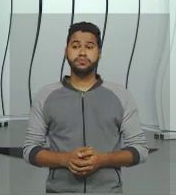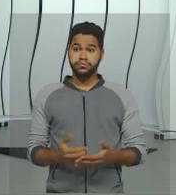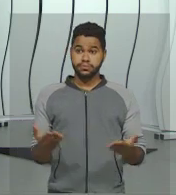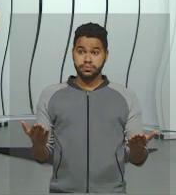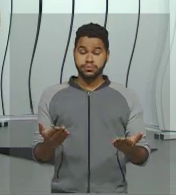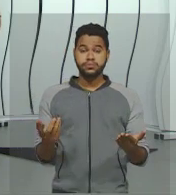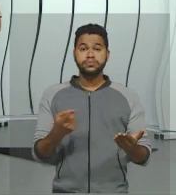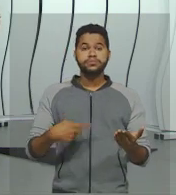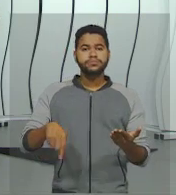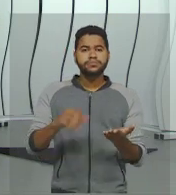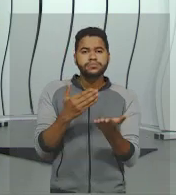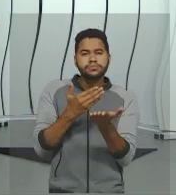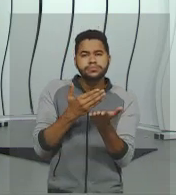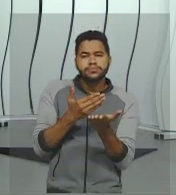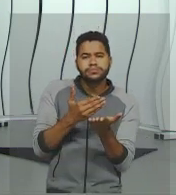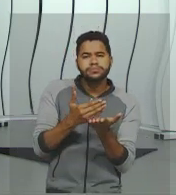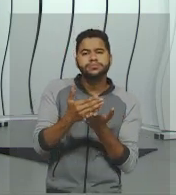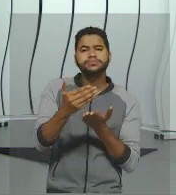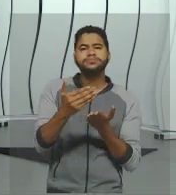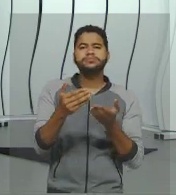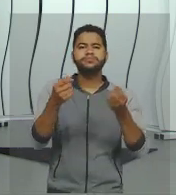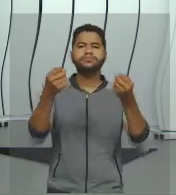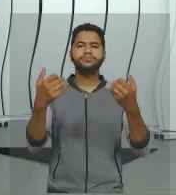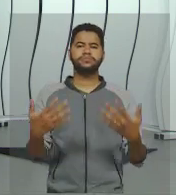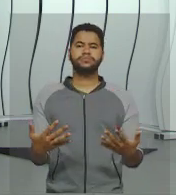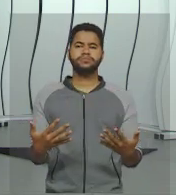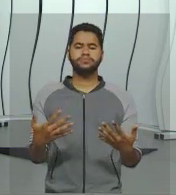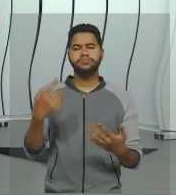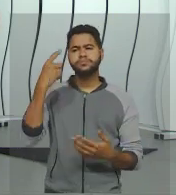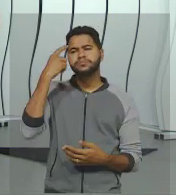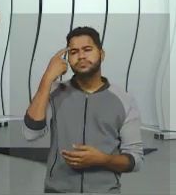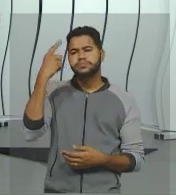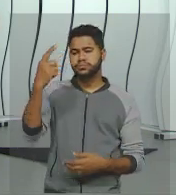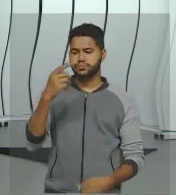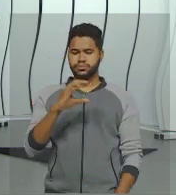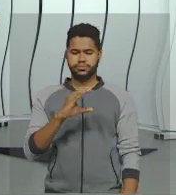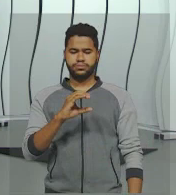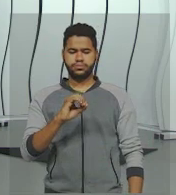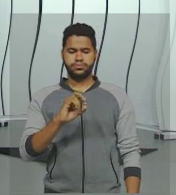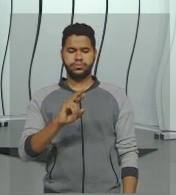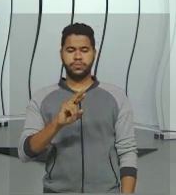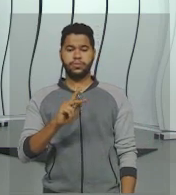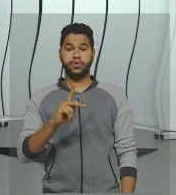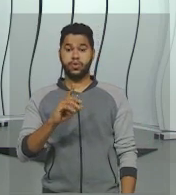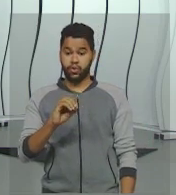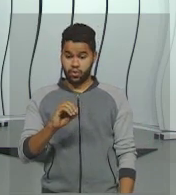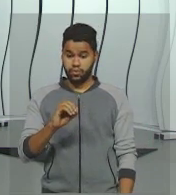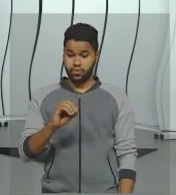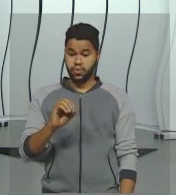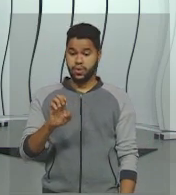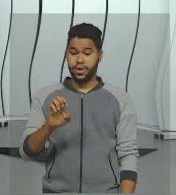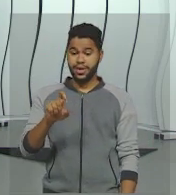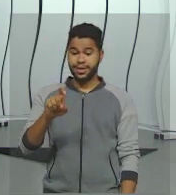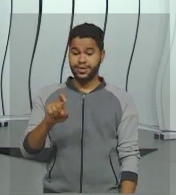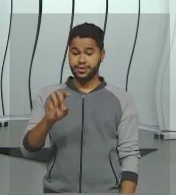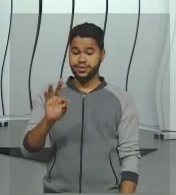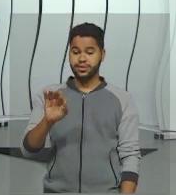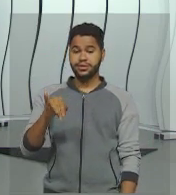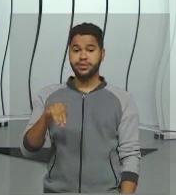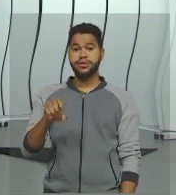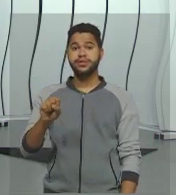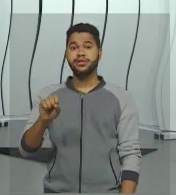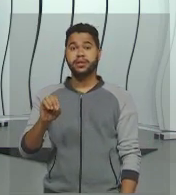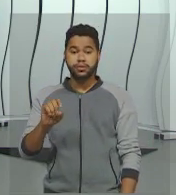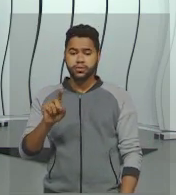hoje nós vamos começar a falar aqui da ideia dos corpos extensos, ou seja, o tamanho destes objetos